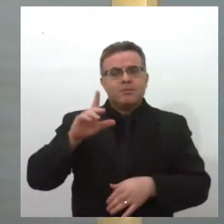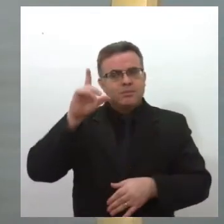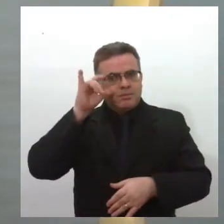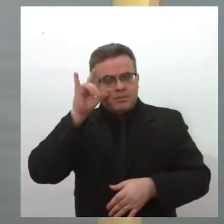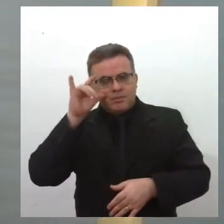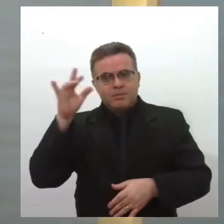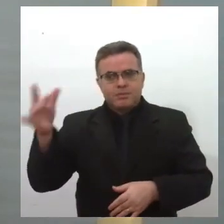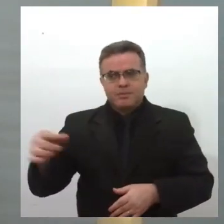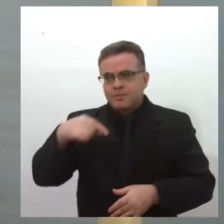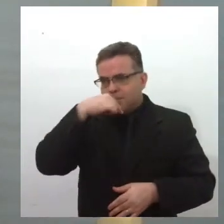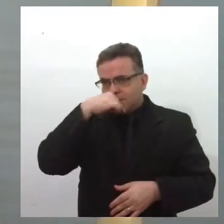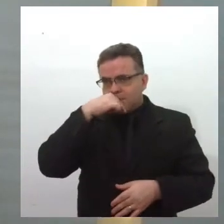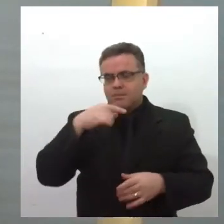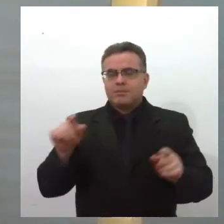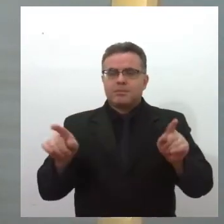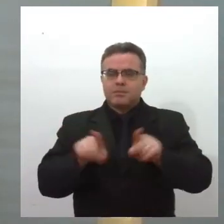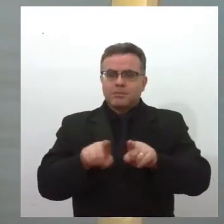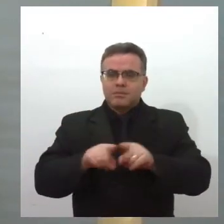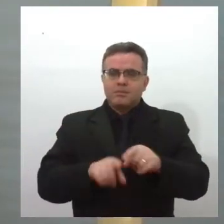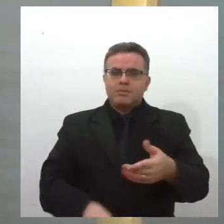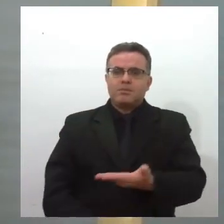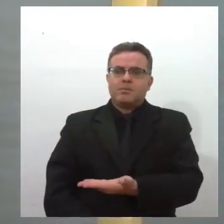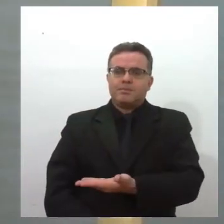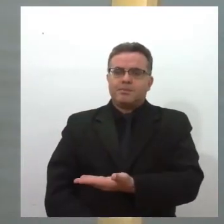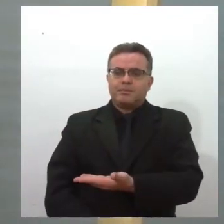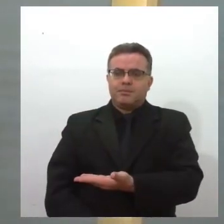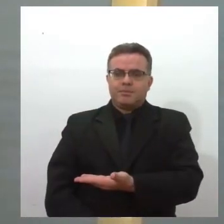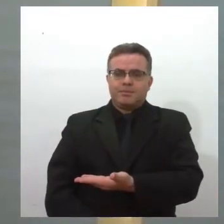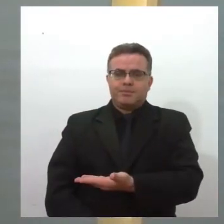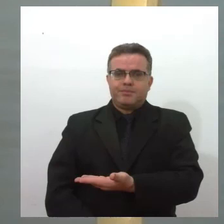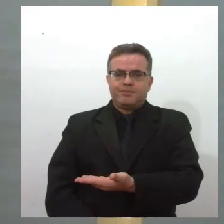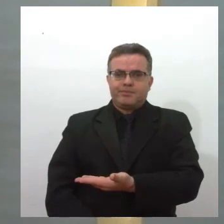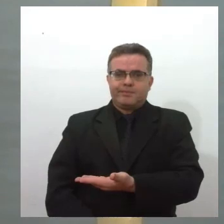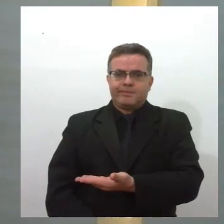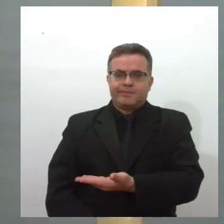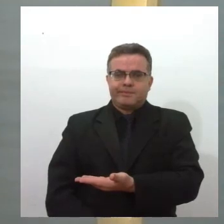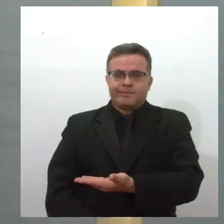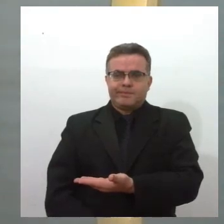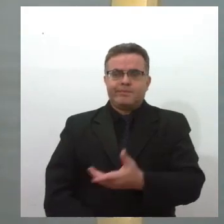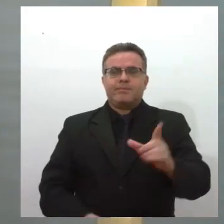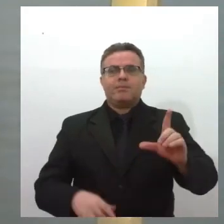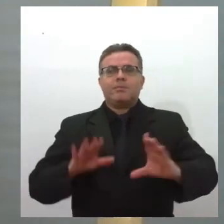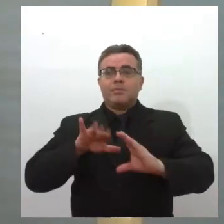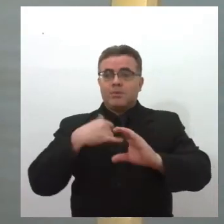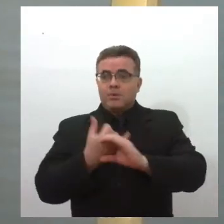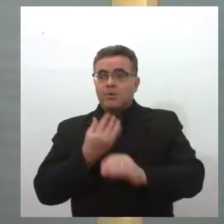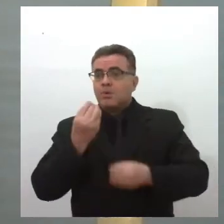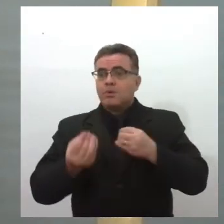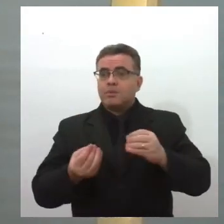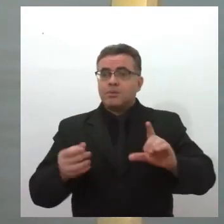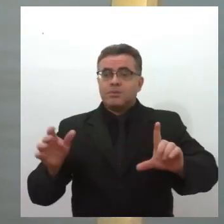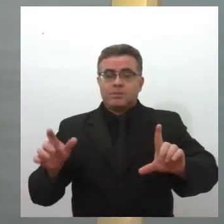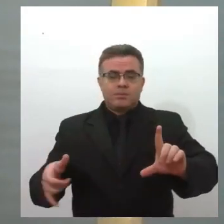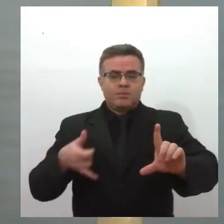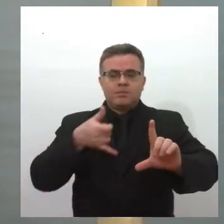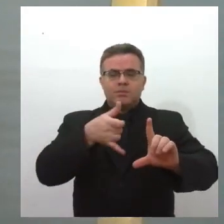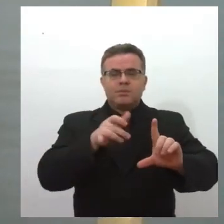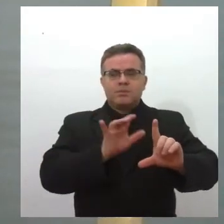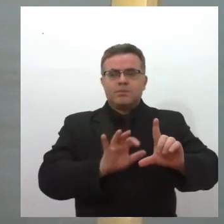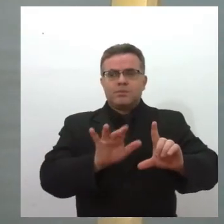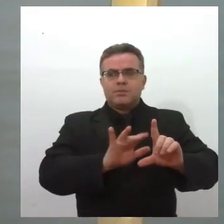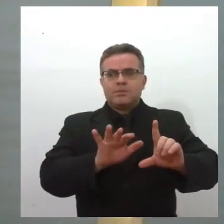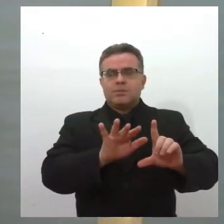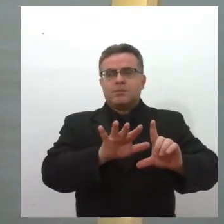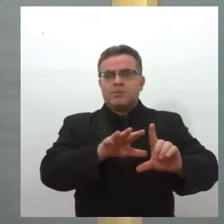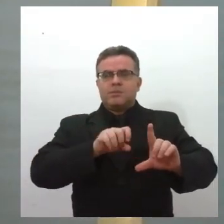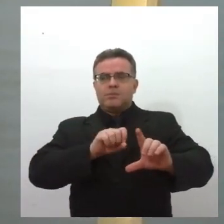TVAlese 5.2, no Twitter, arroba TVAlese, para acessar o nosso canal do YouTube, é só posicionar a câmera do celular no QR